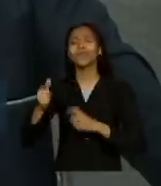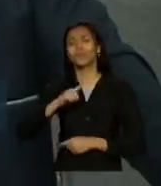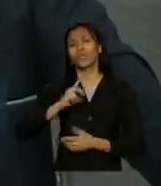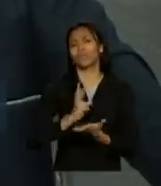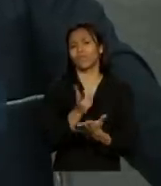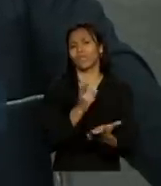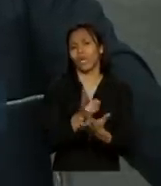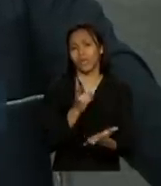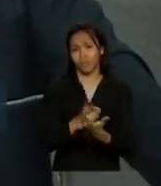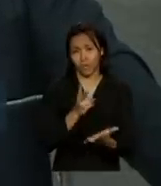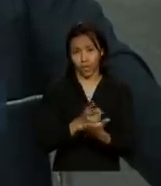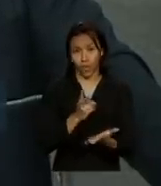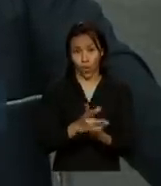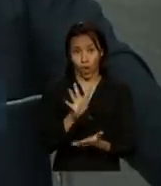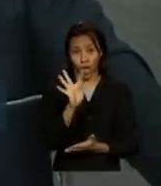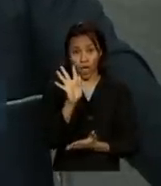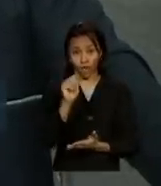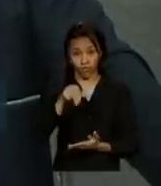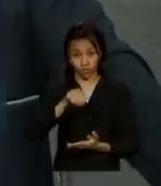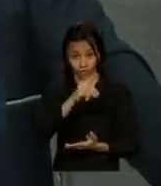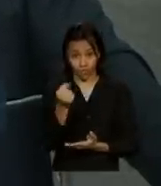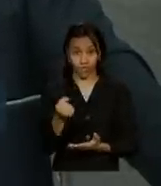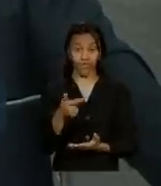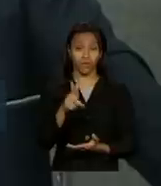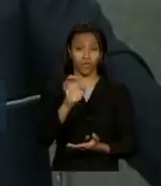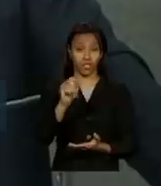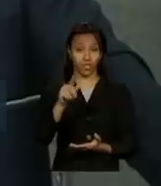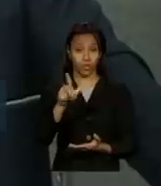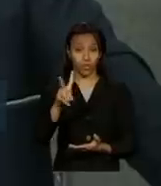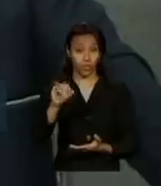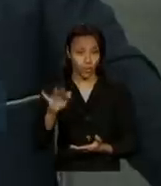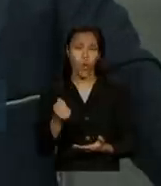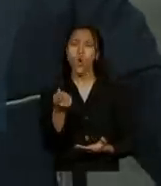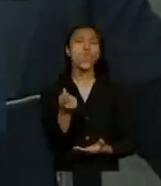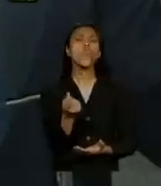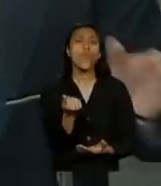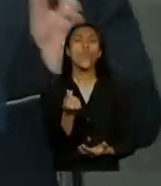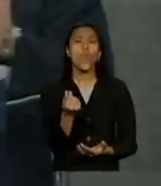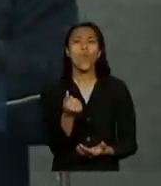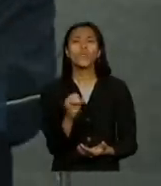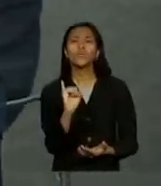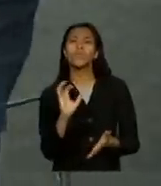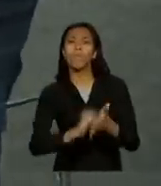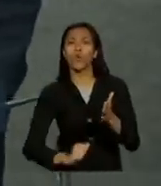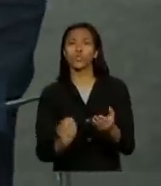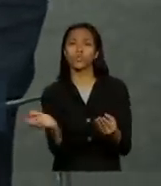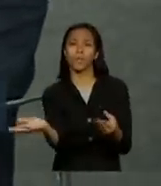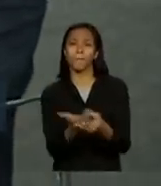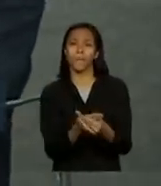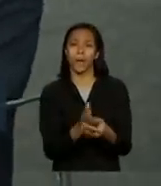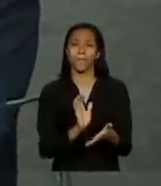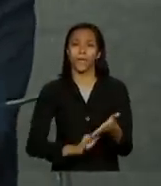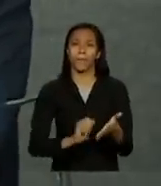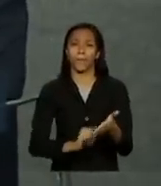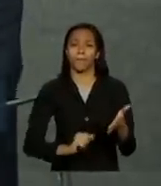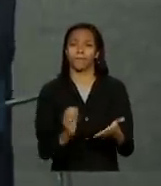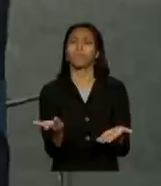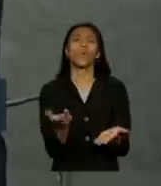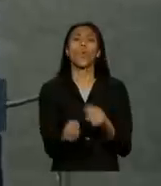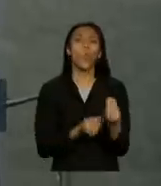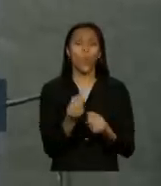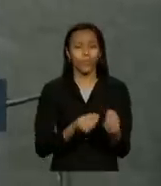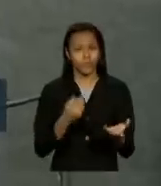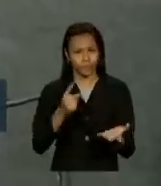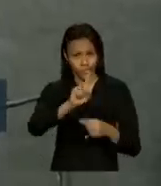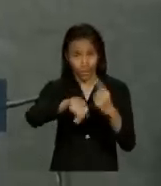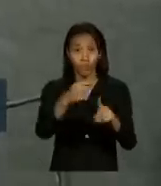fundação gul V é analisar quanto imposto escondido tem um automóvel brasileiro na porta da fáb não imposto que